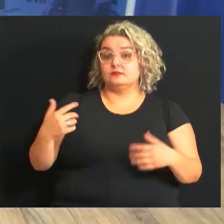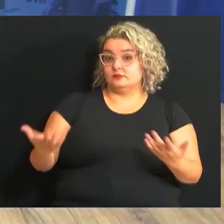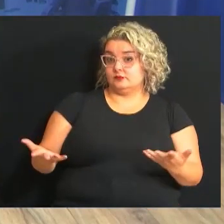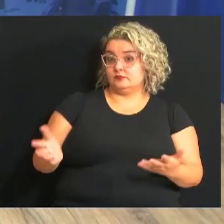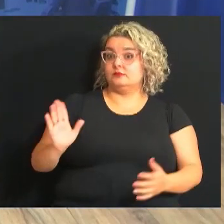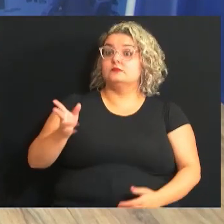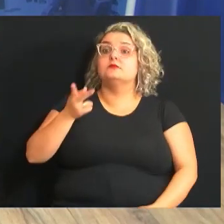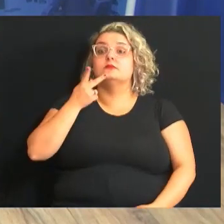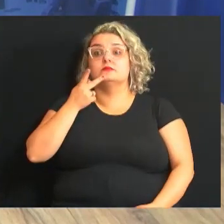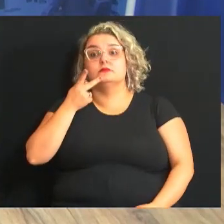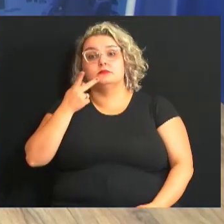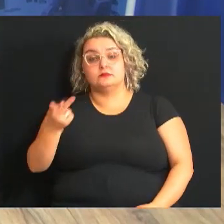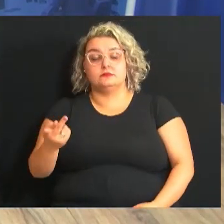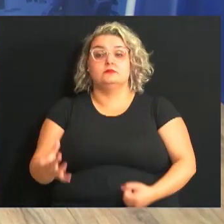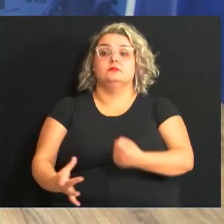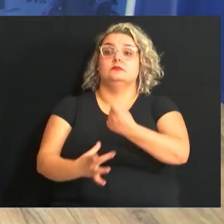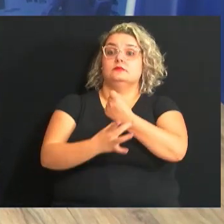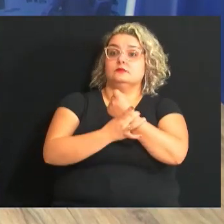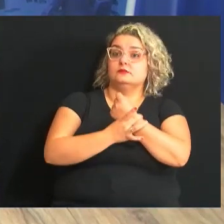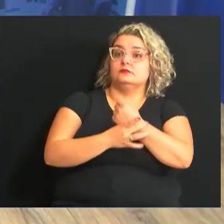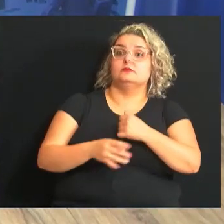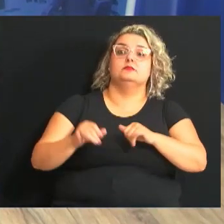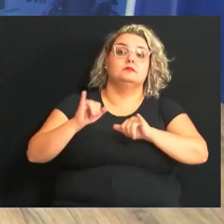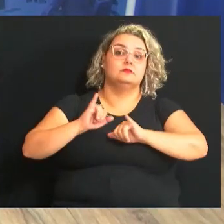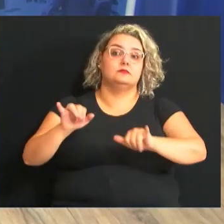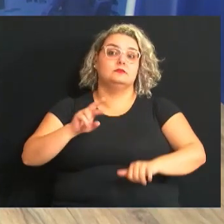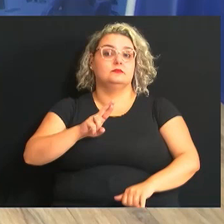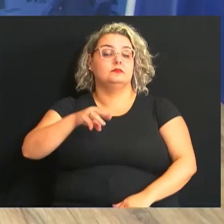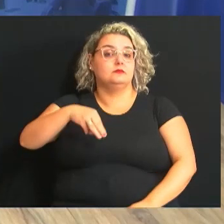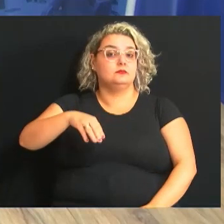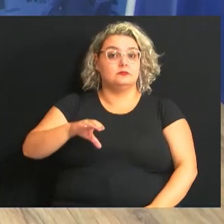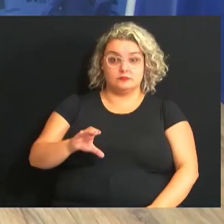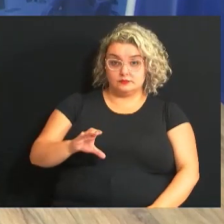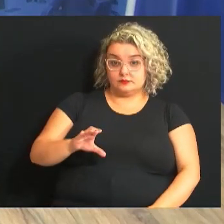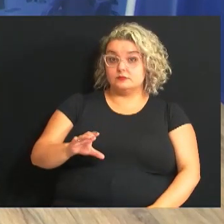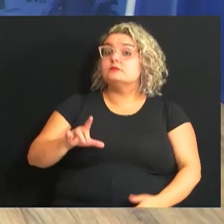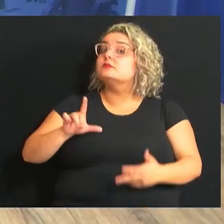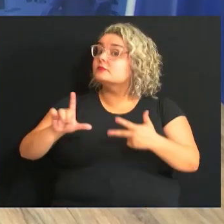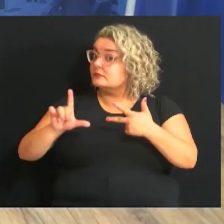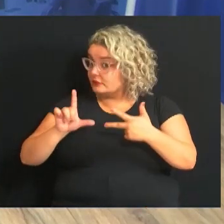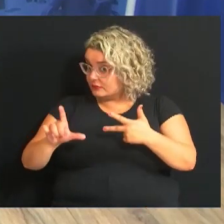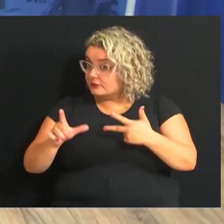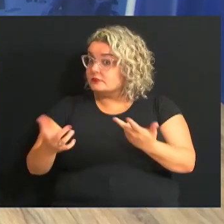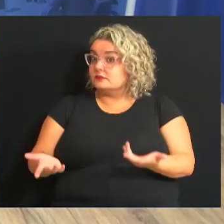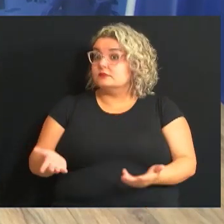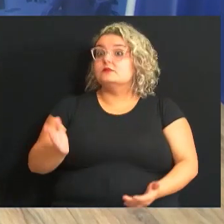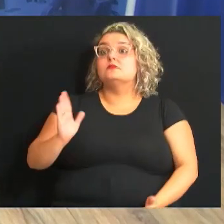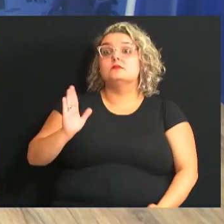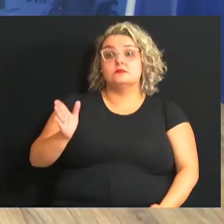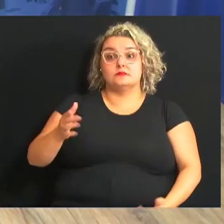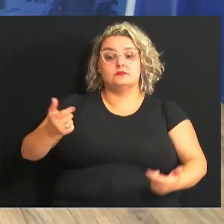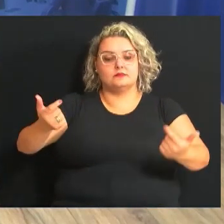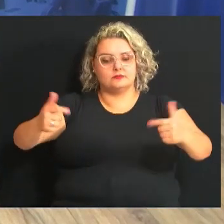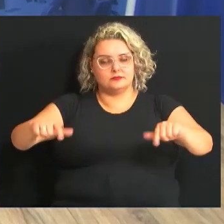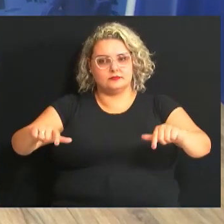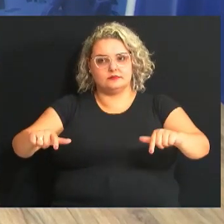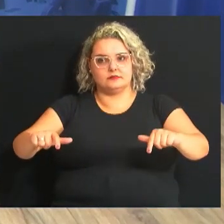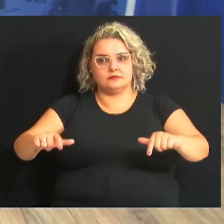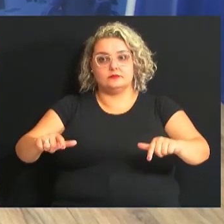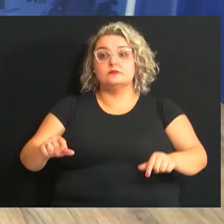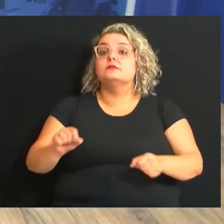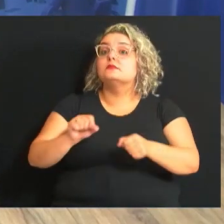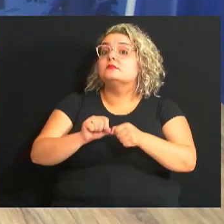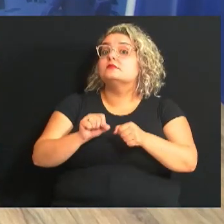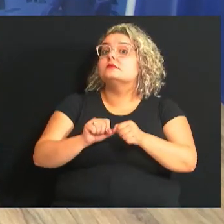sobre segurança, as notícias da Metrópole de Campinas, do Legislativo, já balançamos as redes. Nós vamos fazer o seguinte,